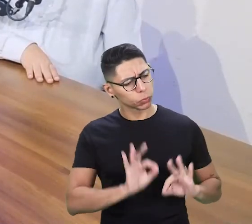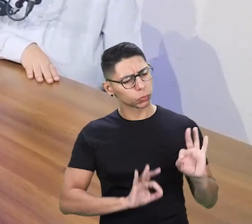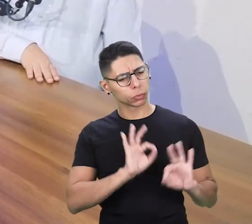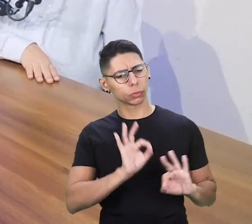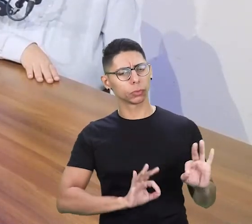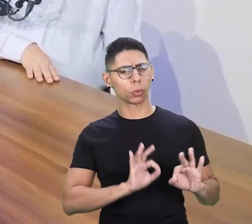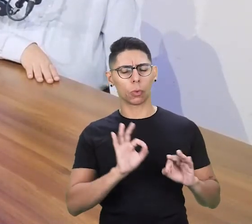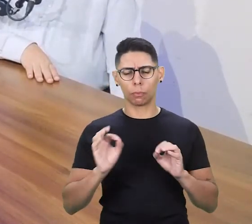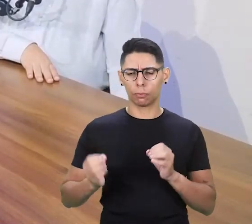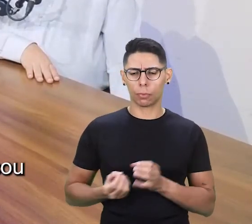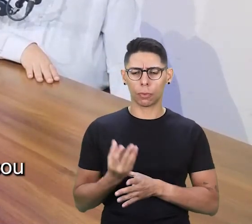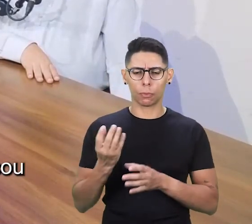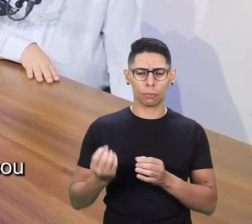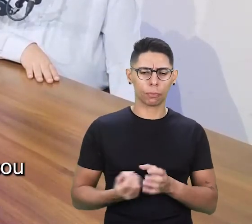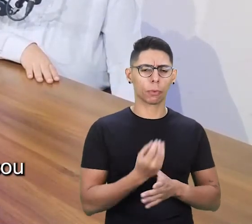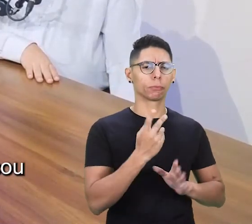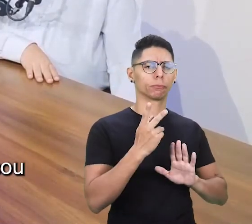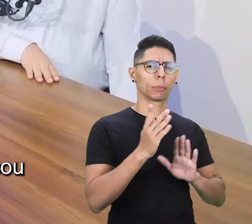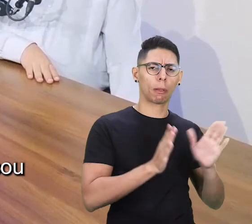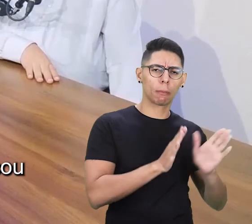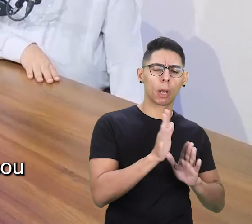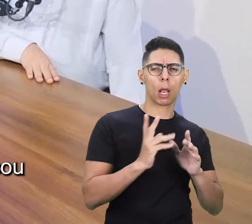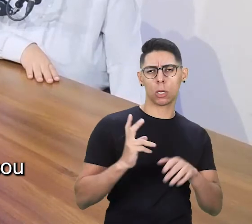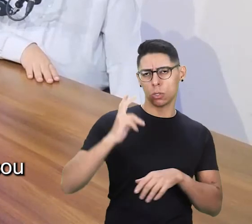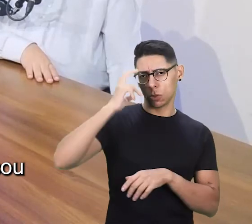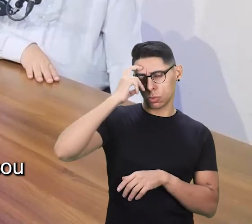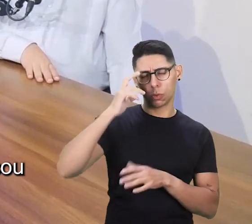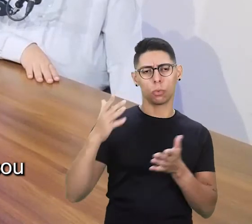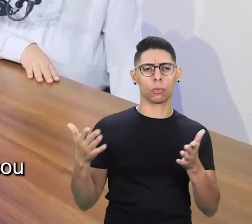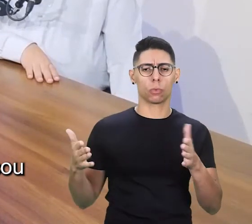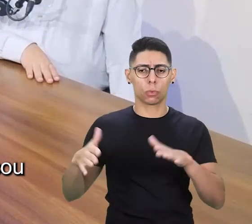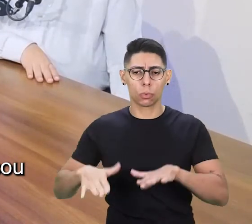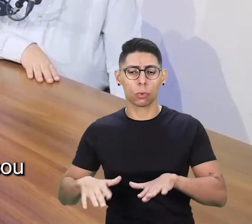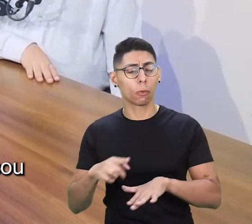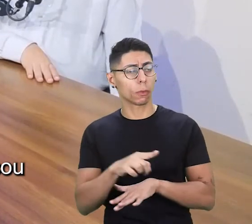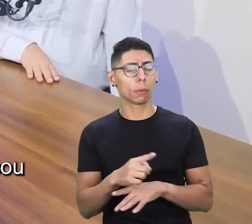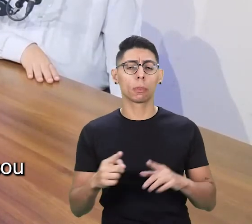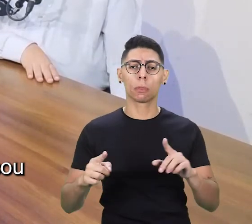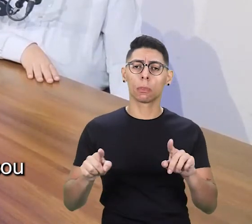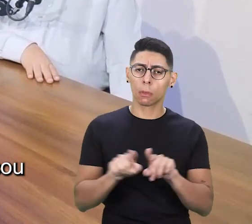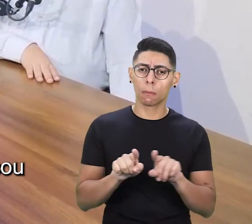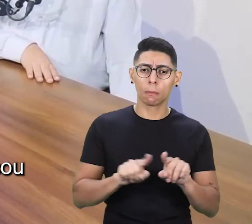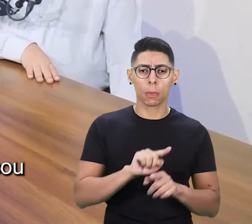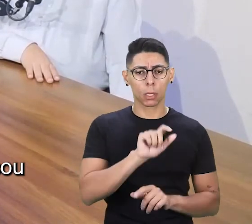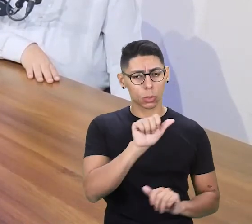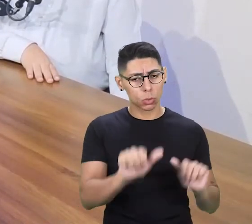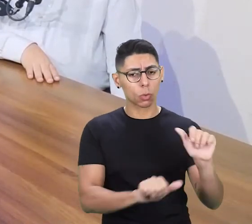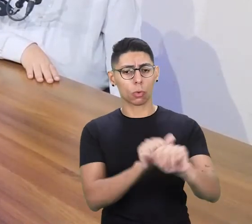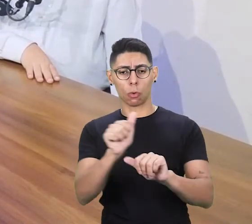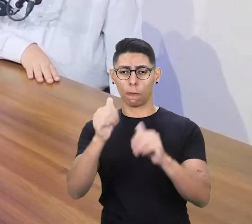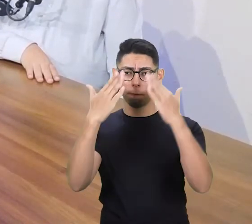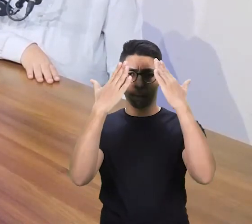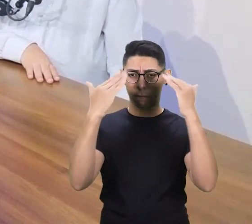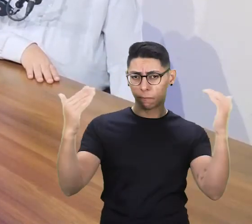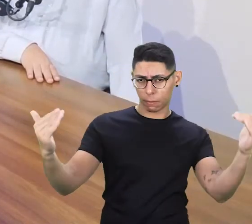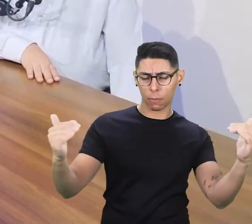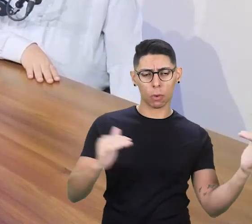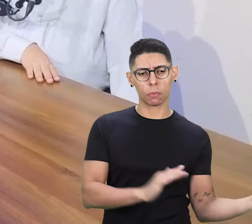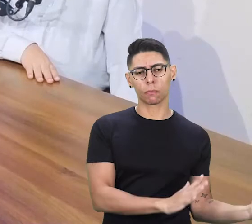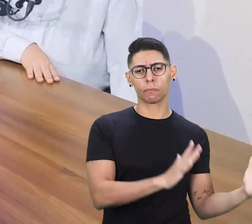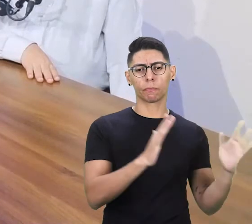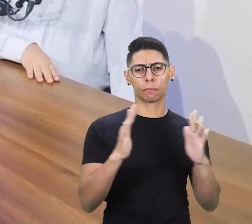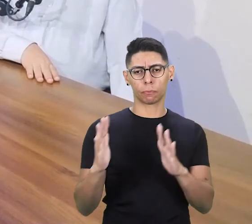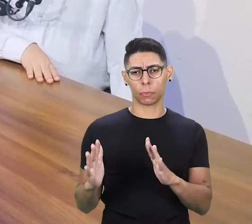de acessibilidade, de cultura, de inclusão, você também ficou famosa de uns tempos para cá.